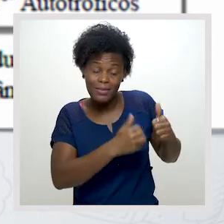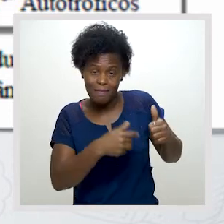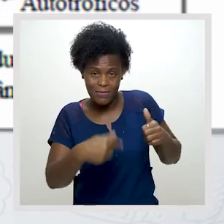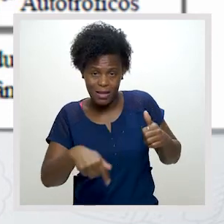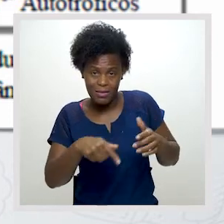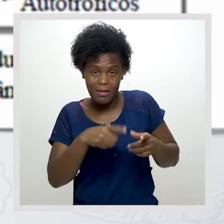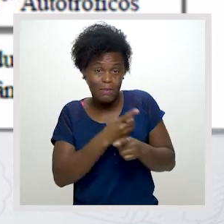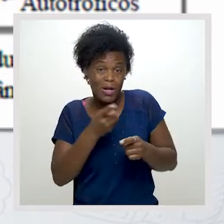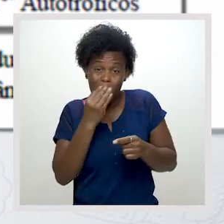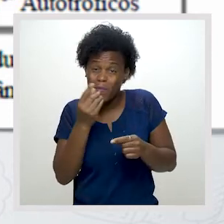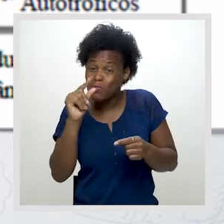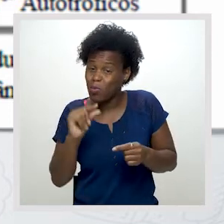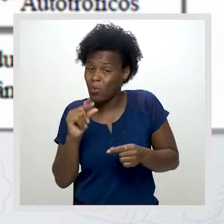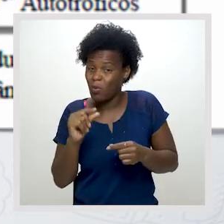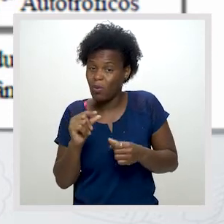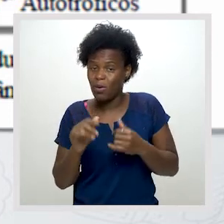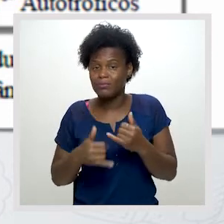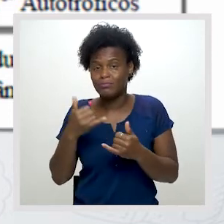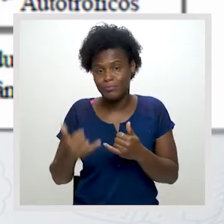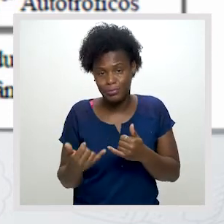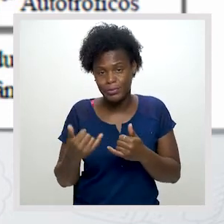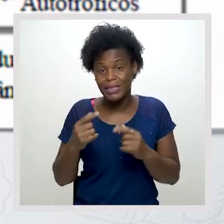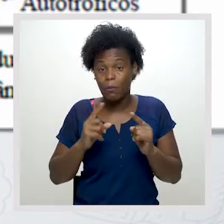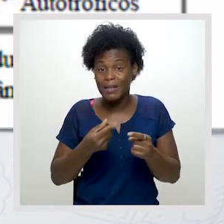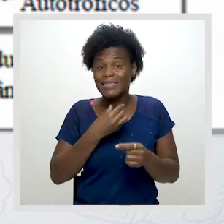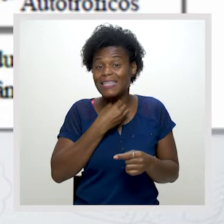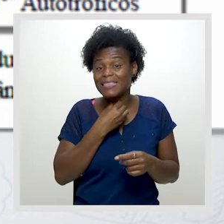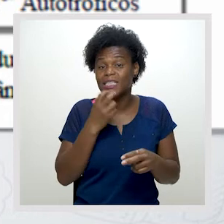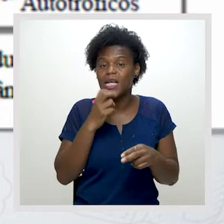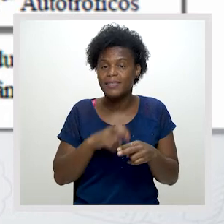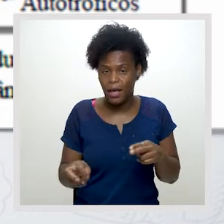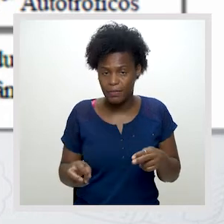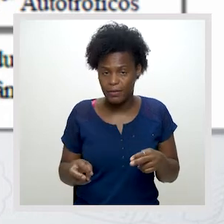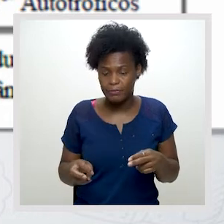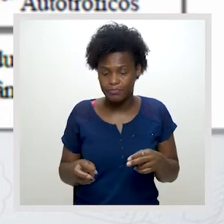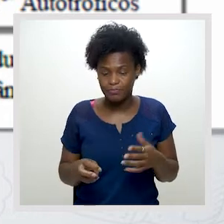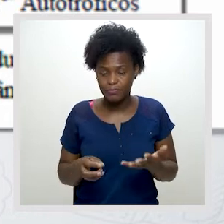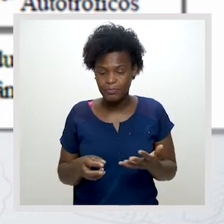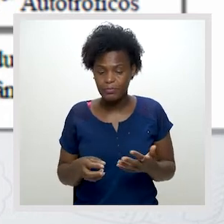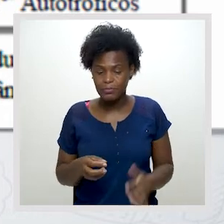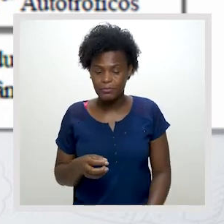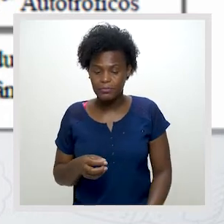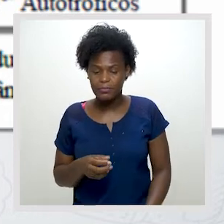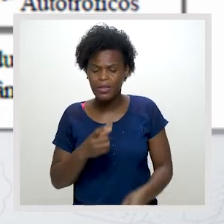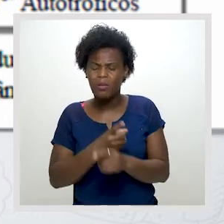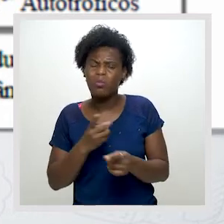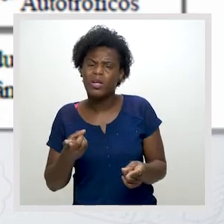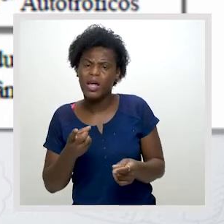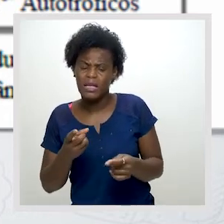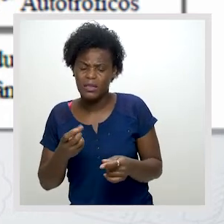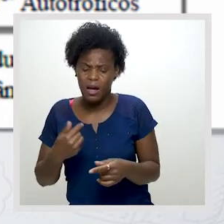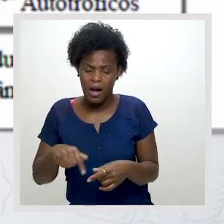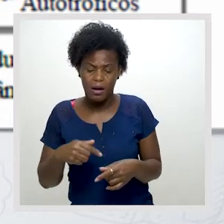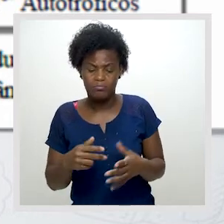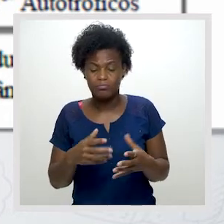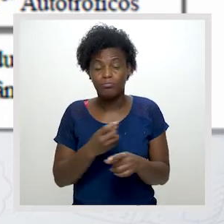essa competitividade alimentar, então entrou uma crise energética. Por que